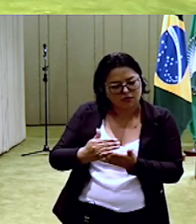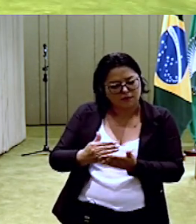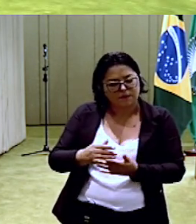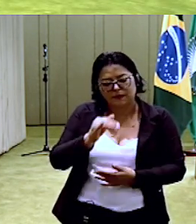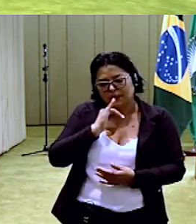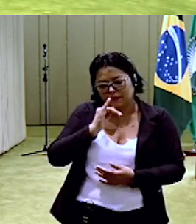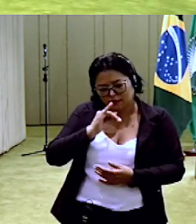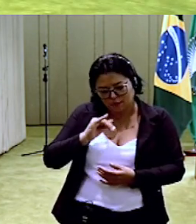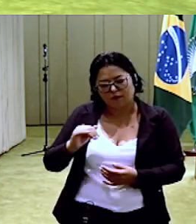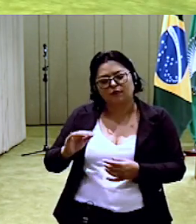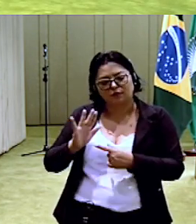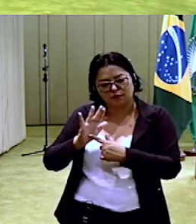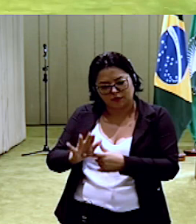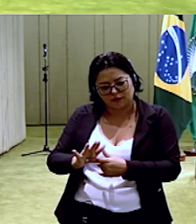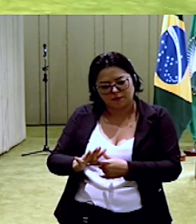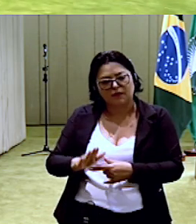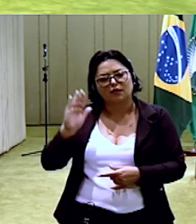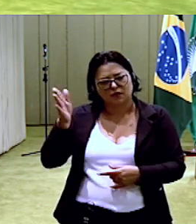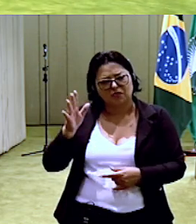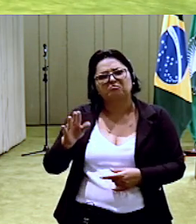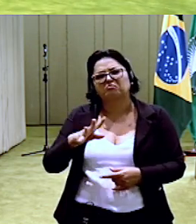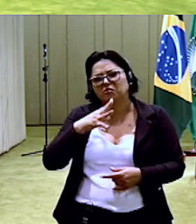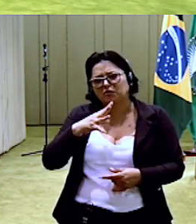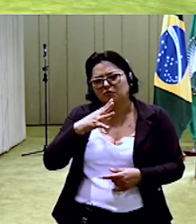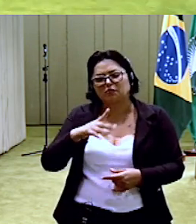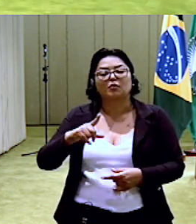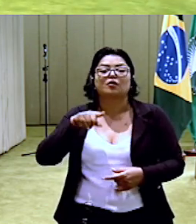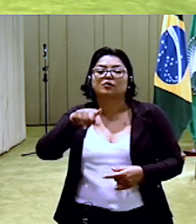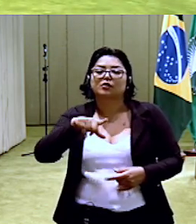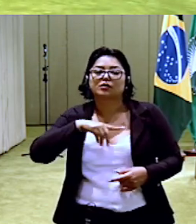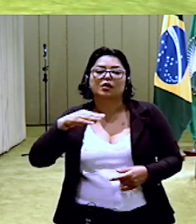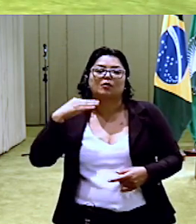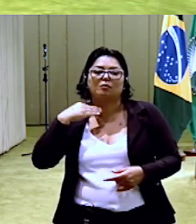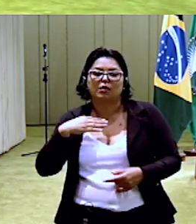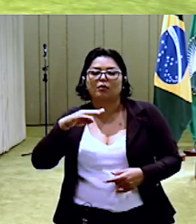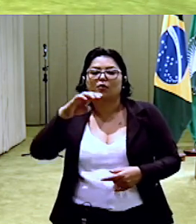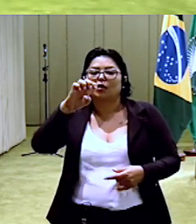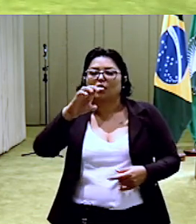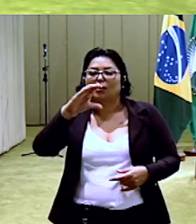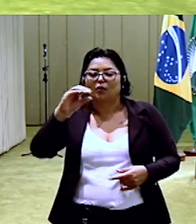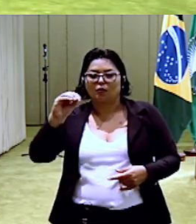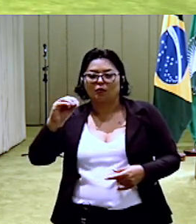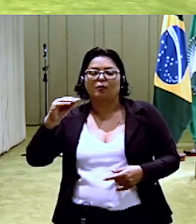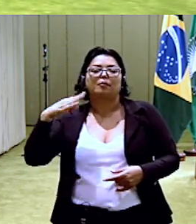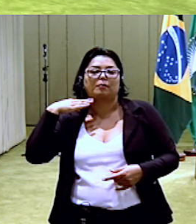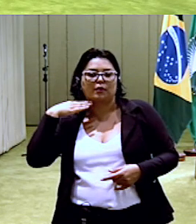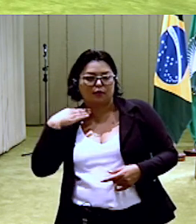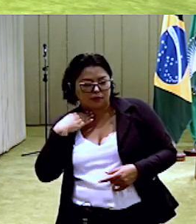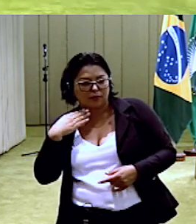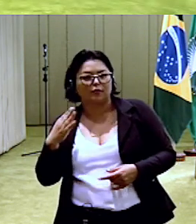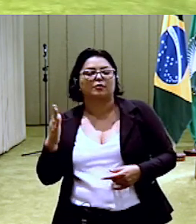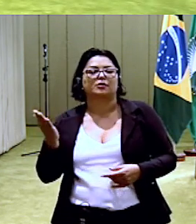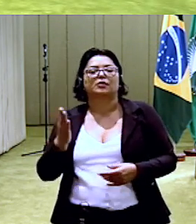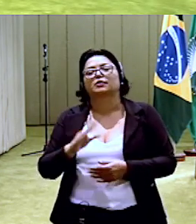alguns exemplos, vocês já certamente já ouviram. Vocês têm um banco como o Ecobank, que já está em mais de 30 e